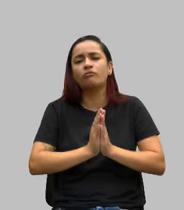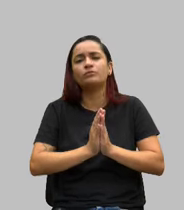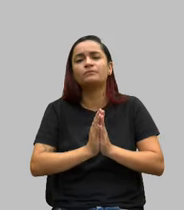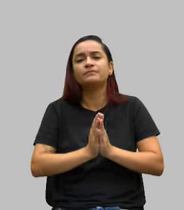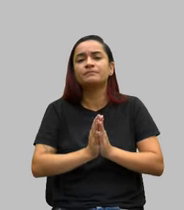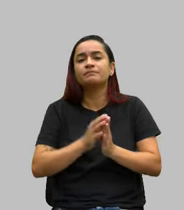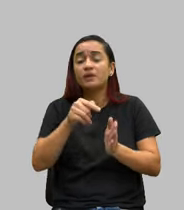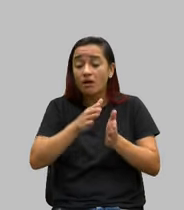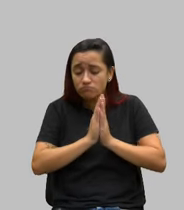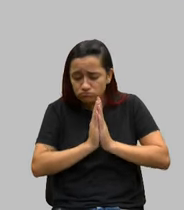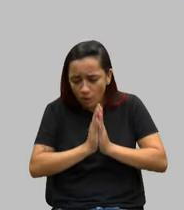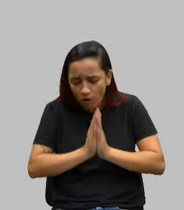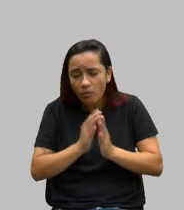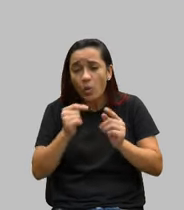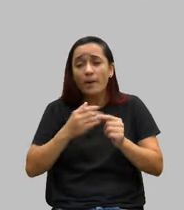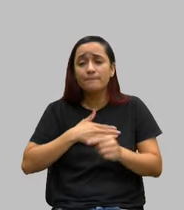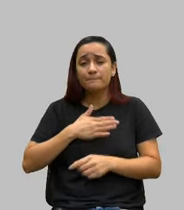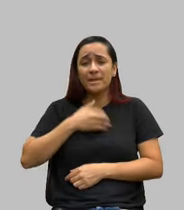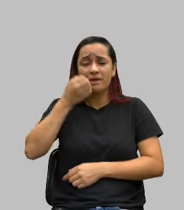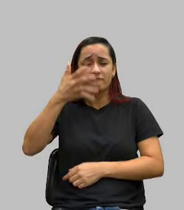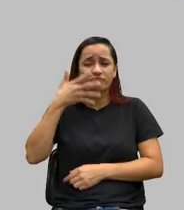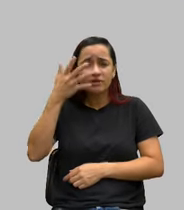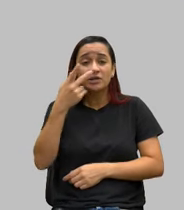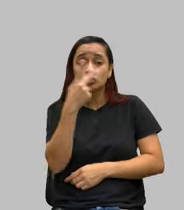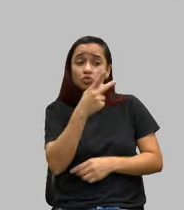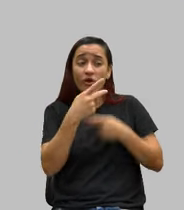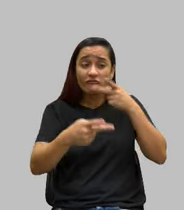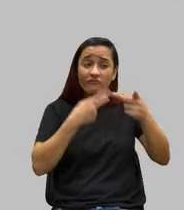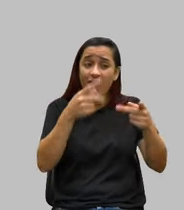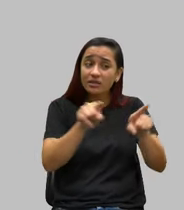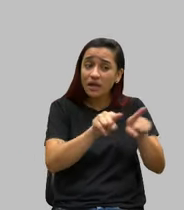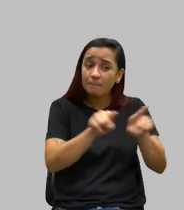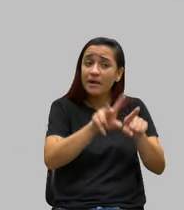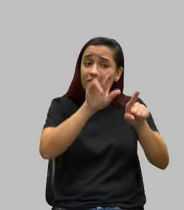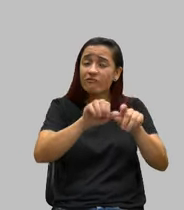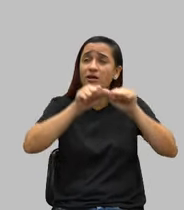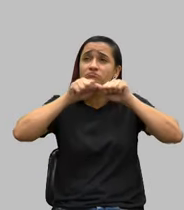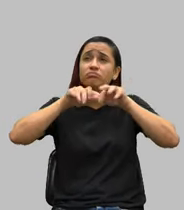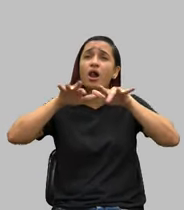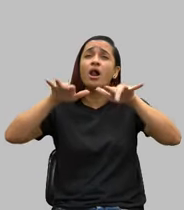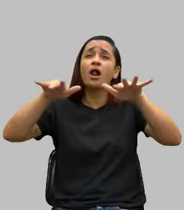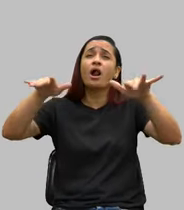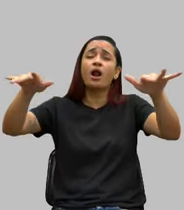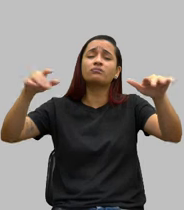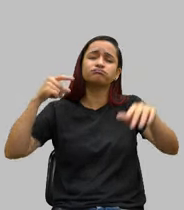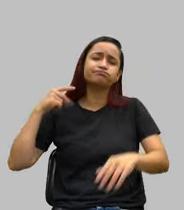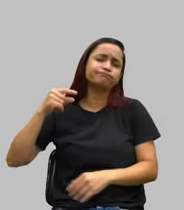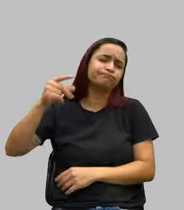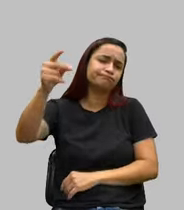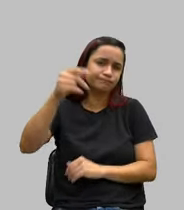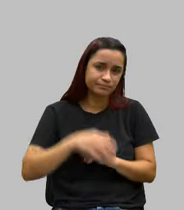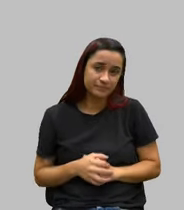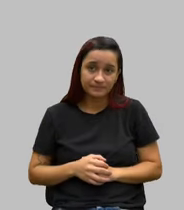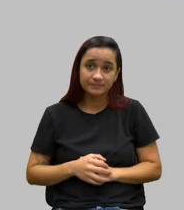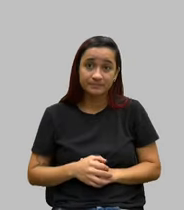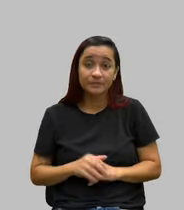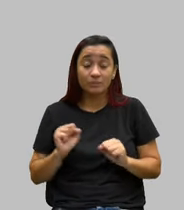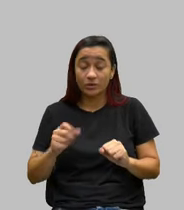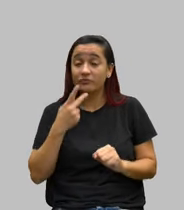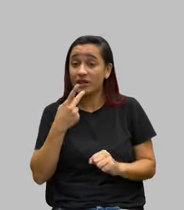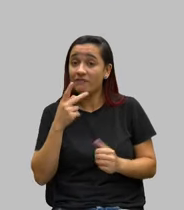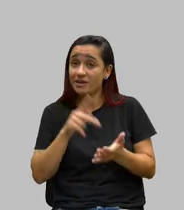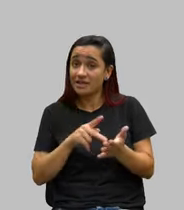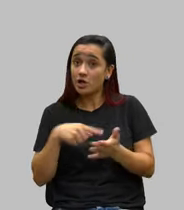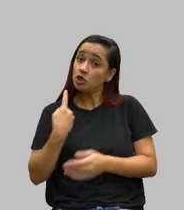ecoar as minhas palavras e a fala do senhor vai ecoar os feitos do Senhor né eu posso dizer pro senhor né nós que gostamos